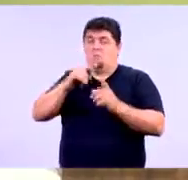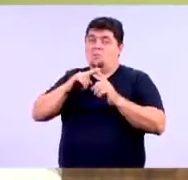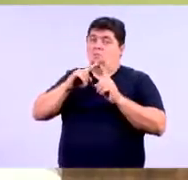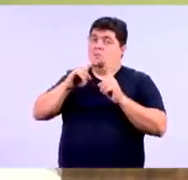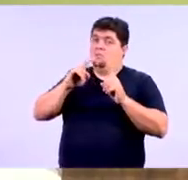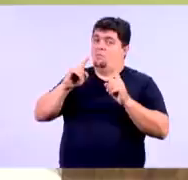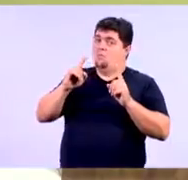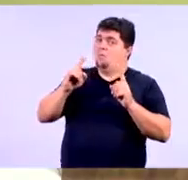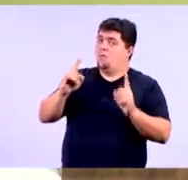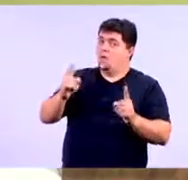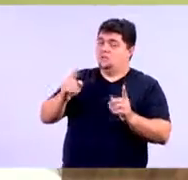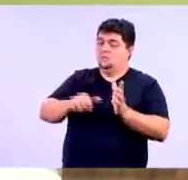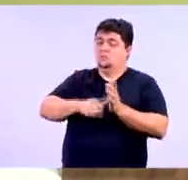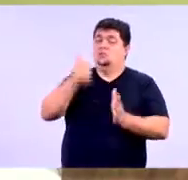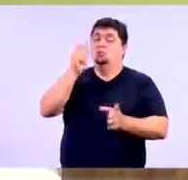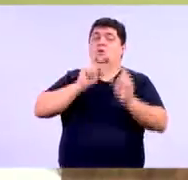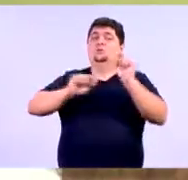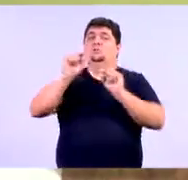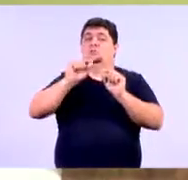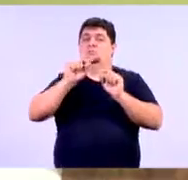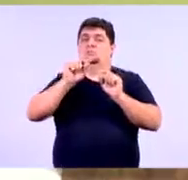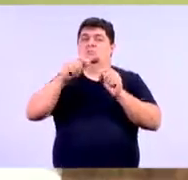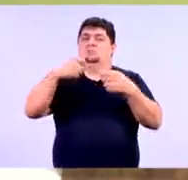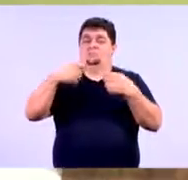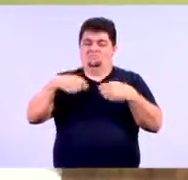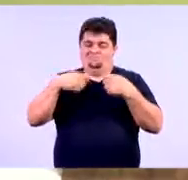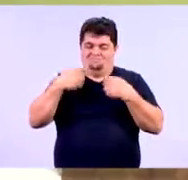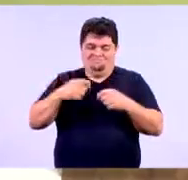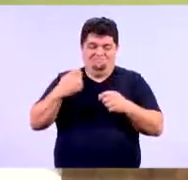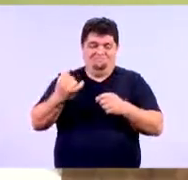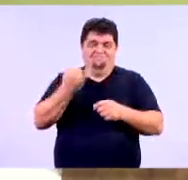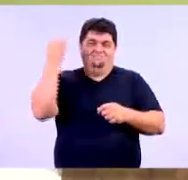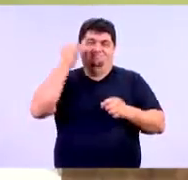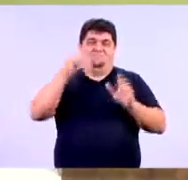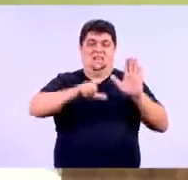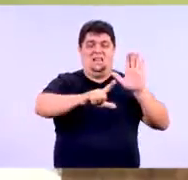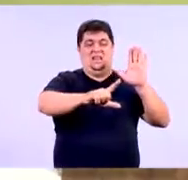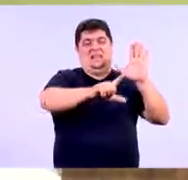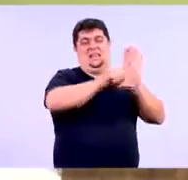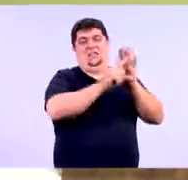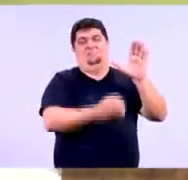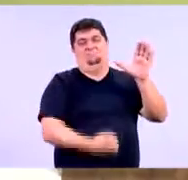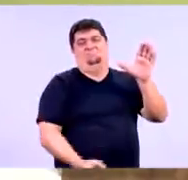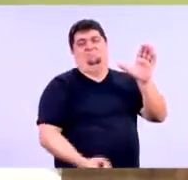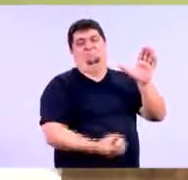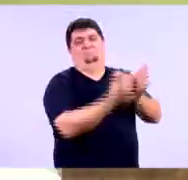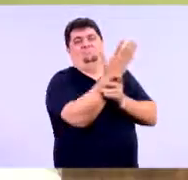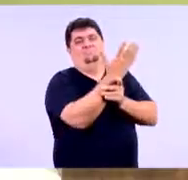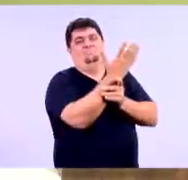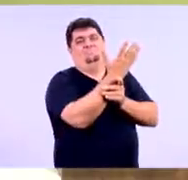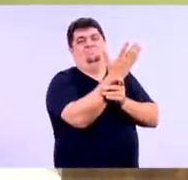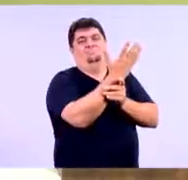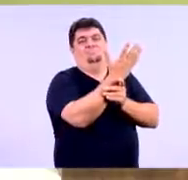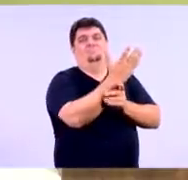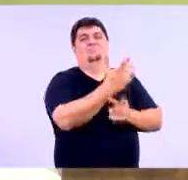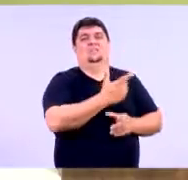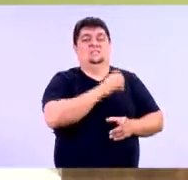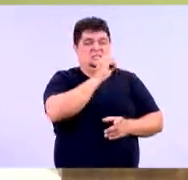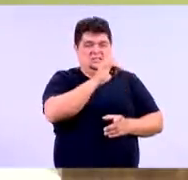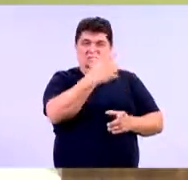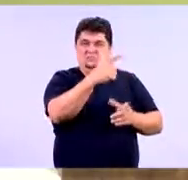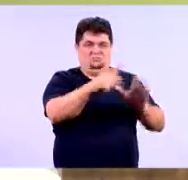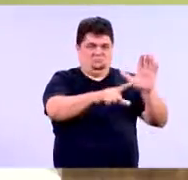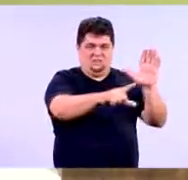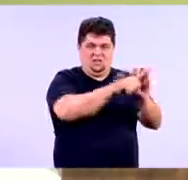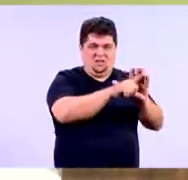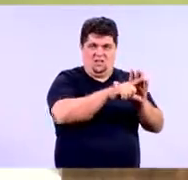Entretanto, como o professor já explicou, primeiro tem que haver uma lei. Se não houver essa lei, não vai ter criação de nenhum